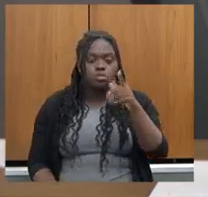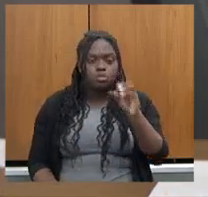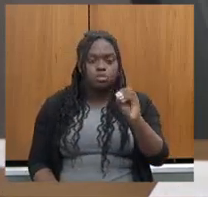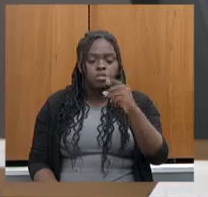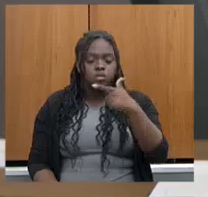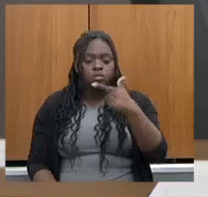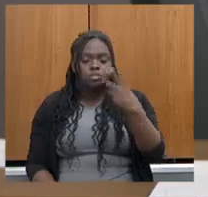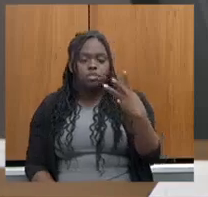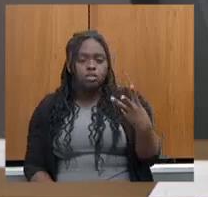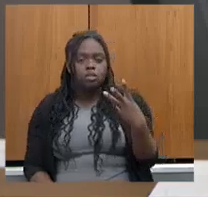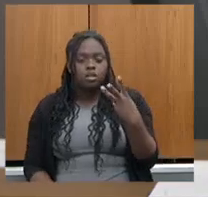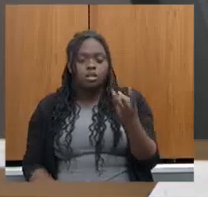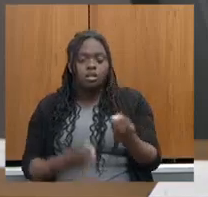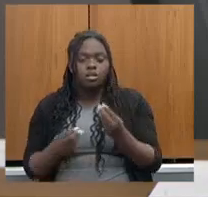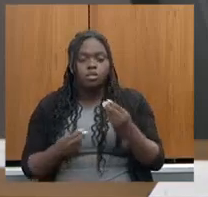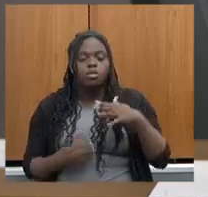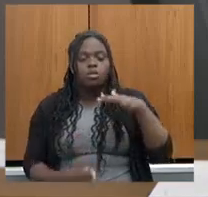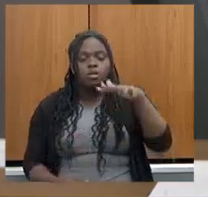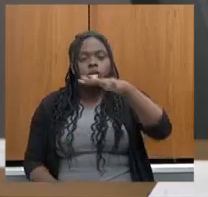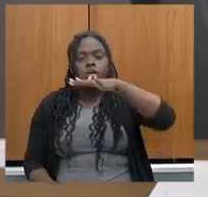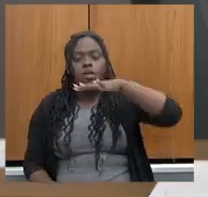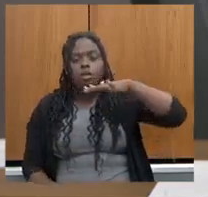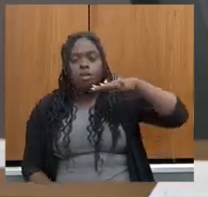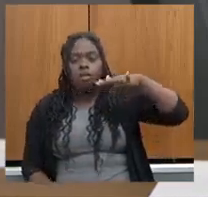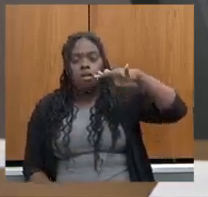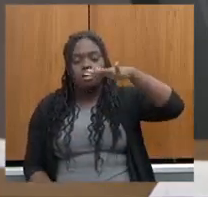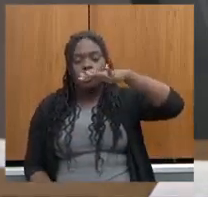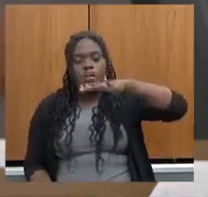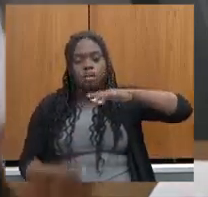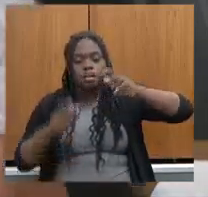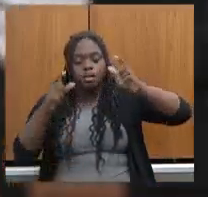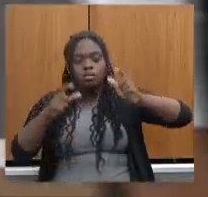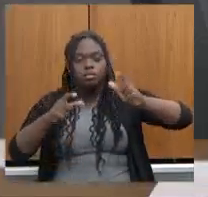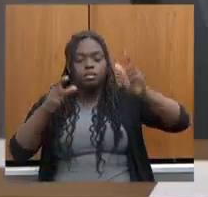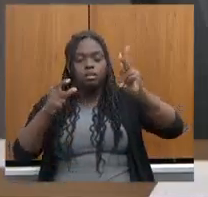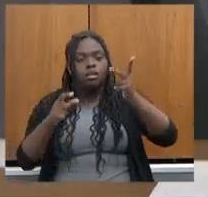que concerne a o nosso heliponto